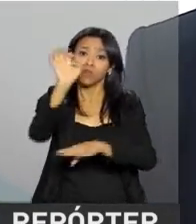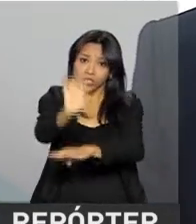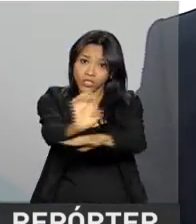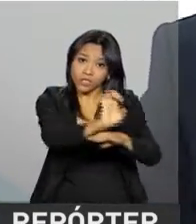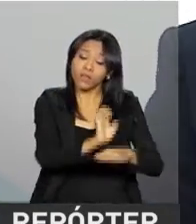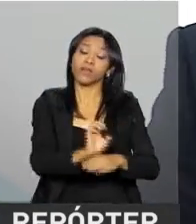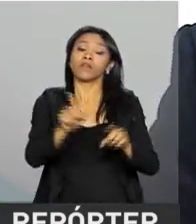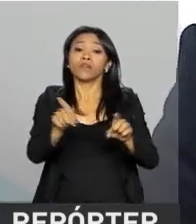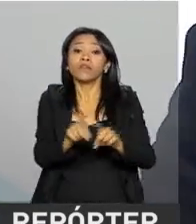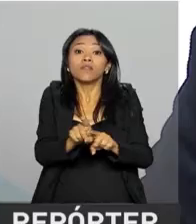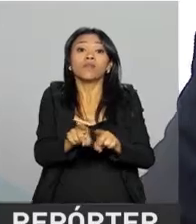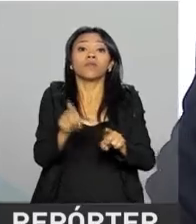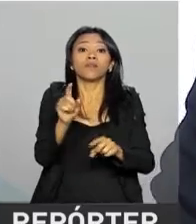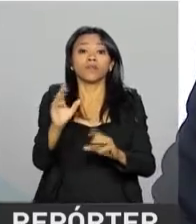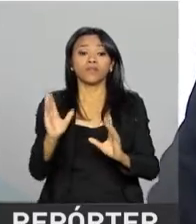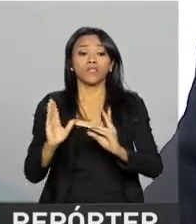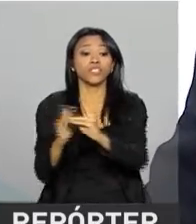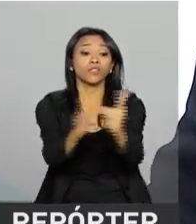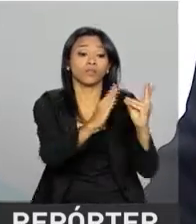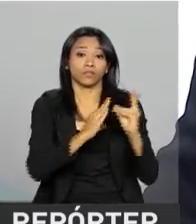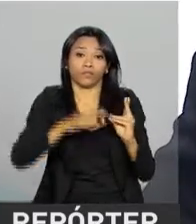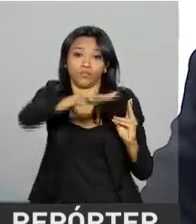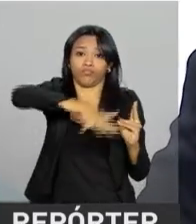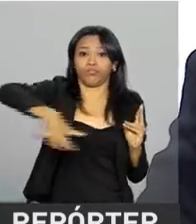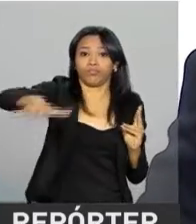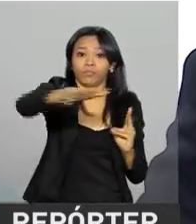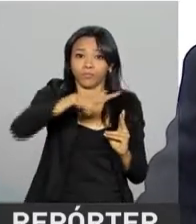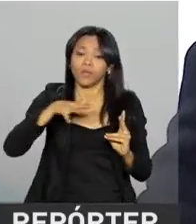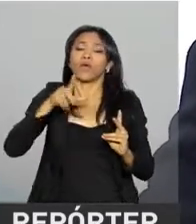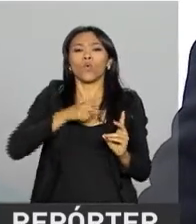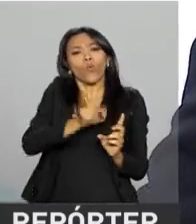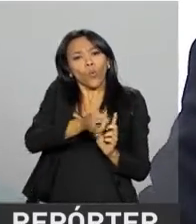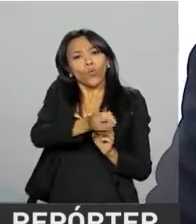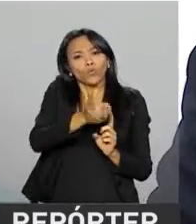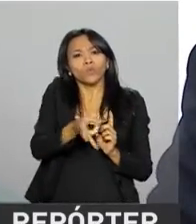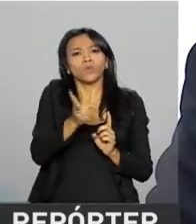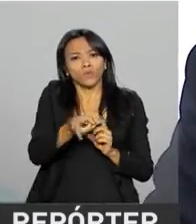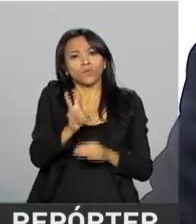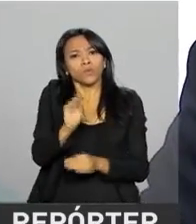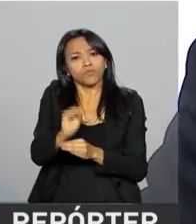estaduais. Essas reservas, elas continuam sendo reservas ambientais,